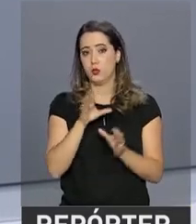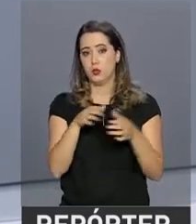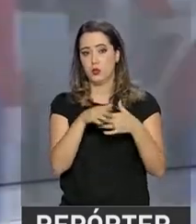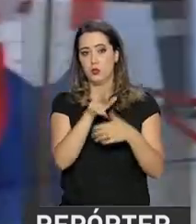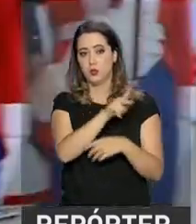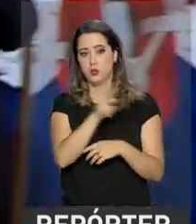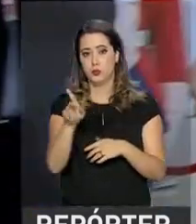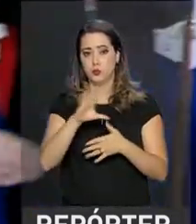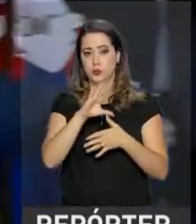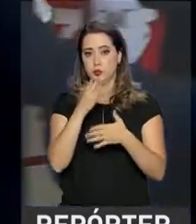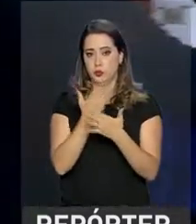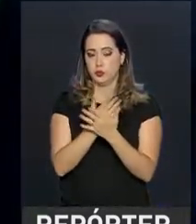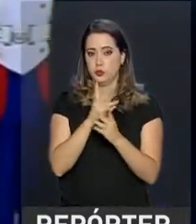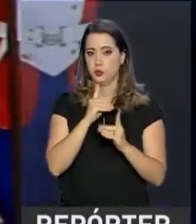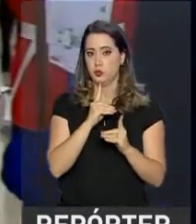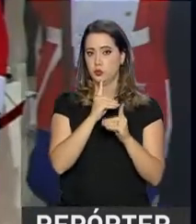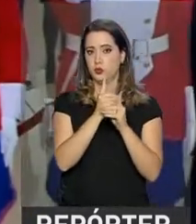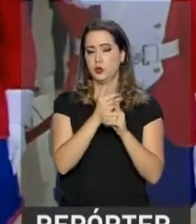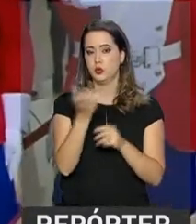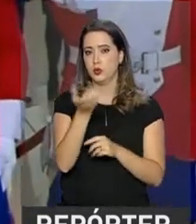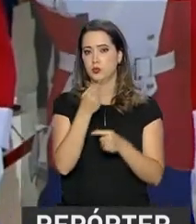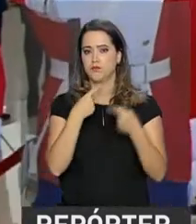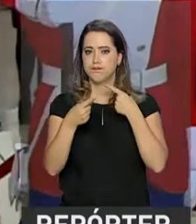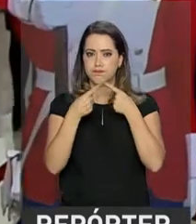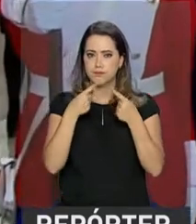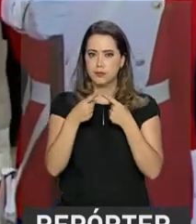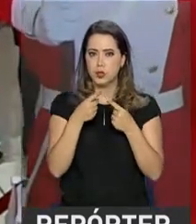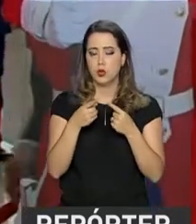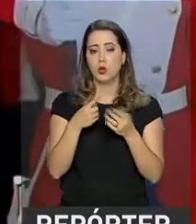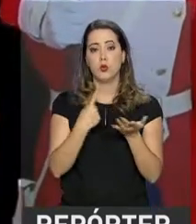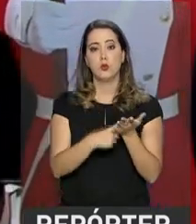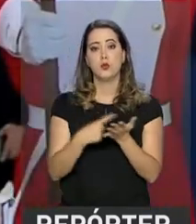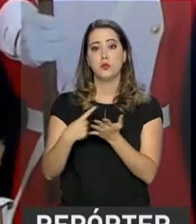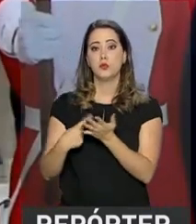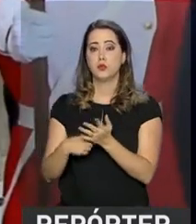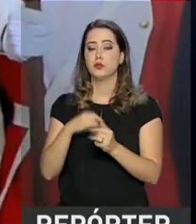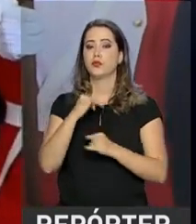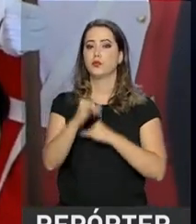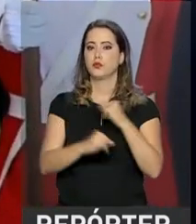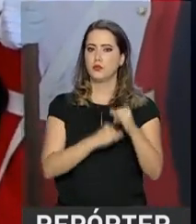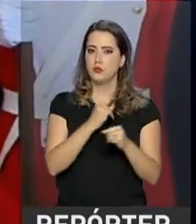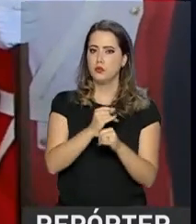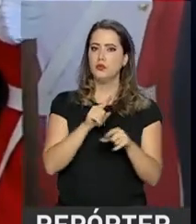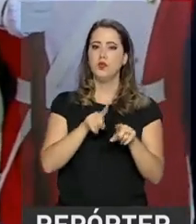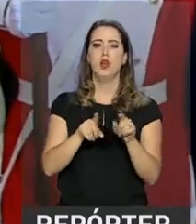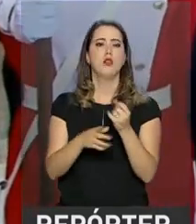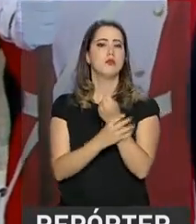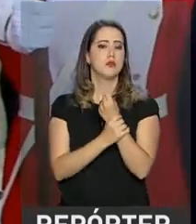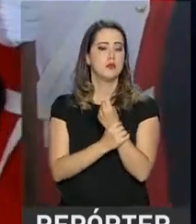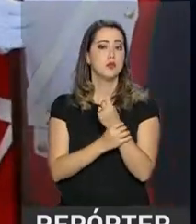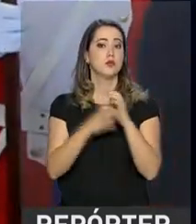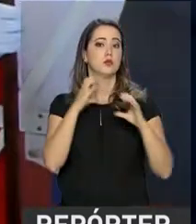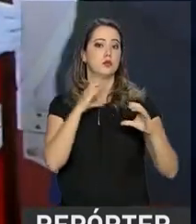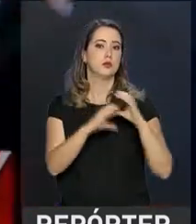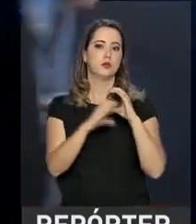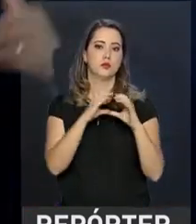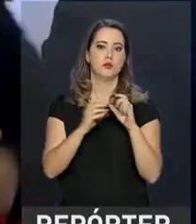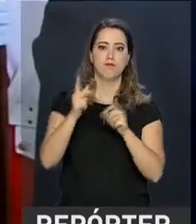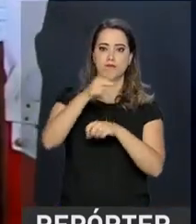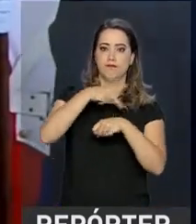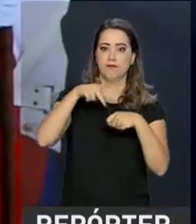mercosul o encontro pretende discutir uma agenda digital sobre o comércio eletrônico segurança de dados e comunicação